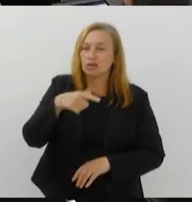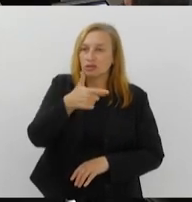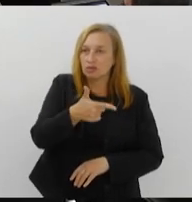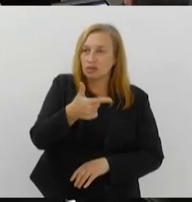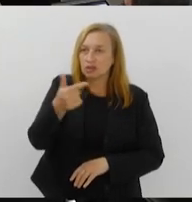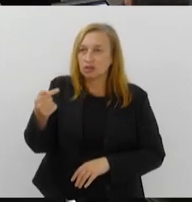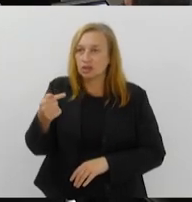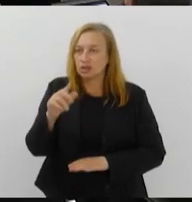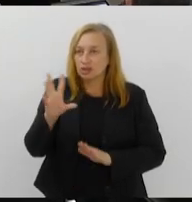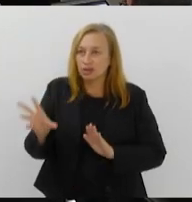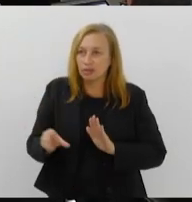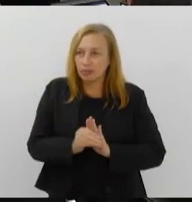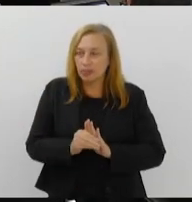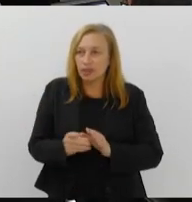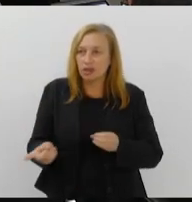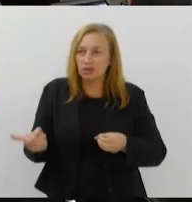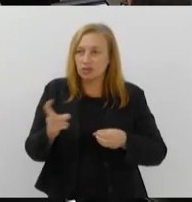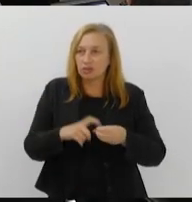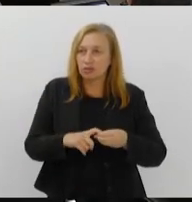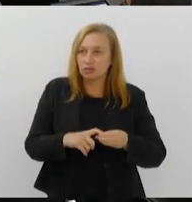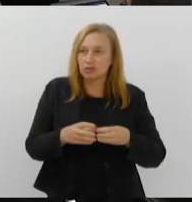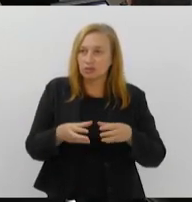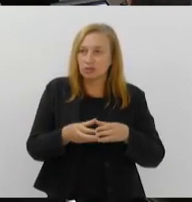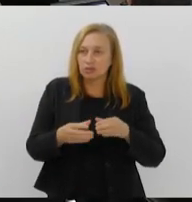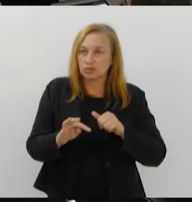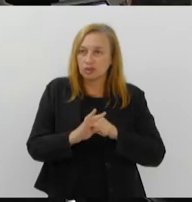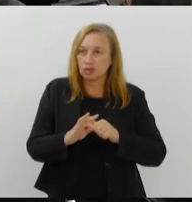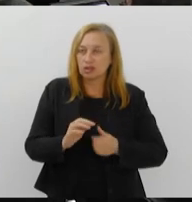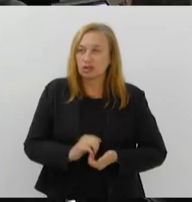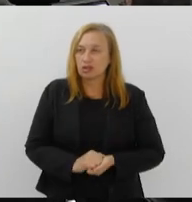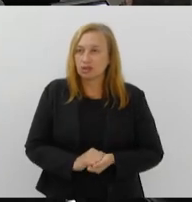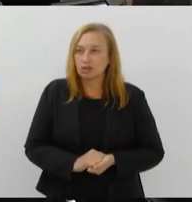927 emendas e retorna às comissões.